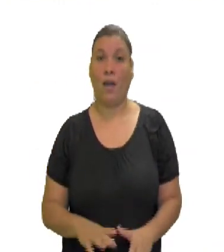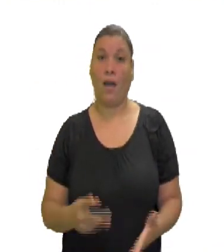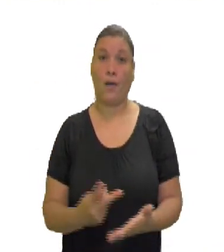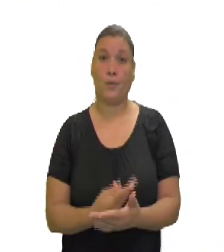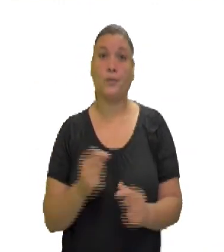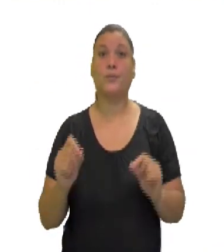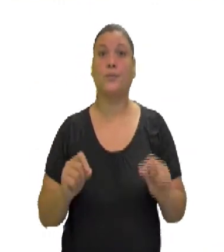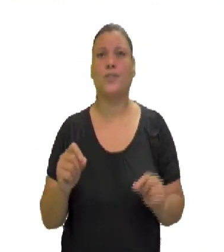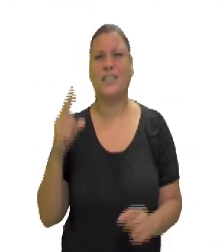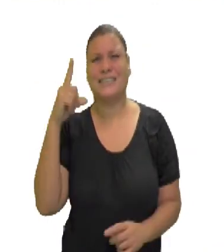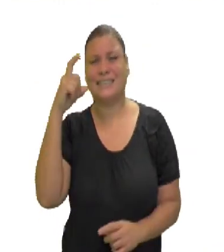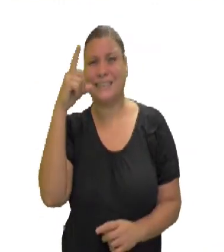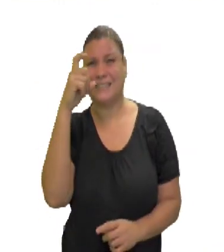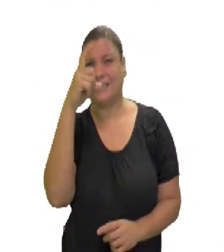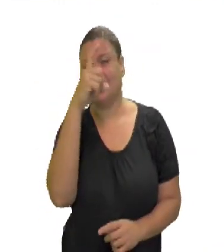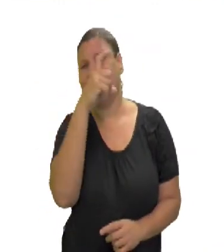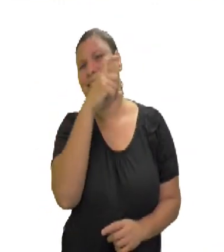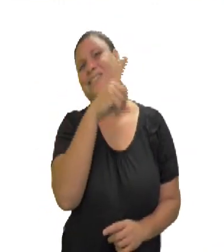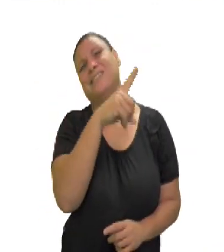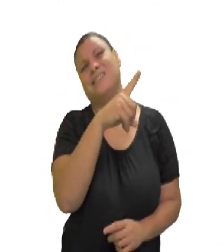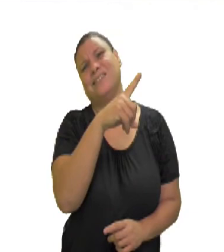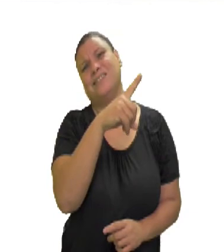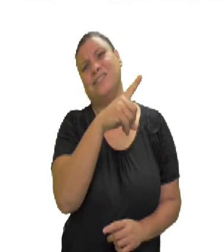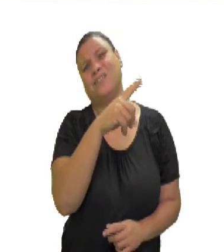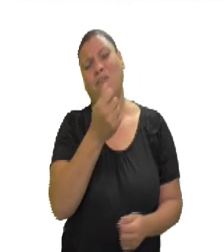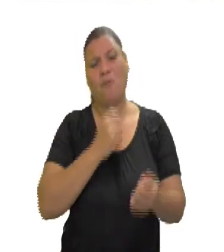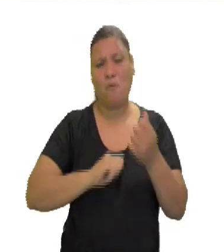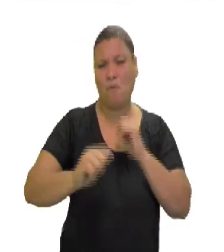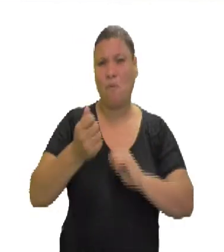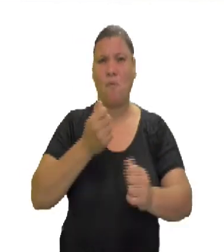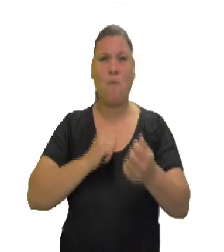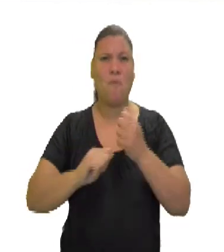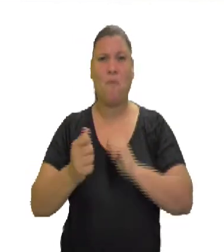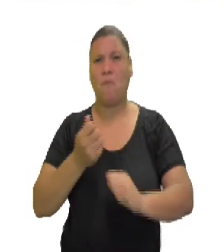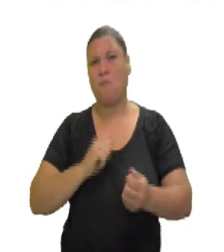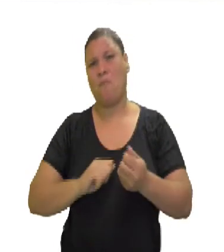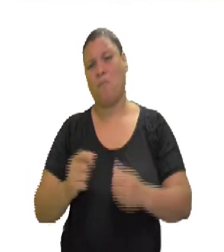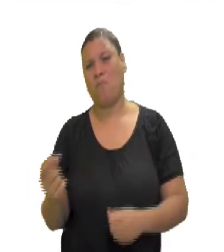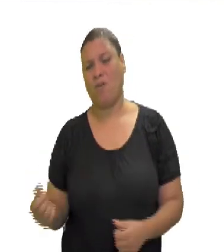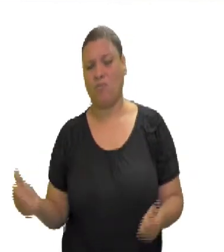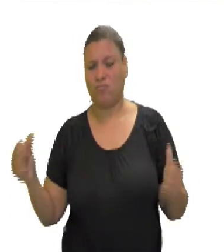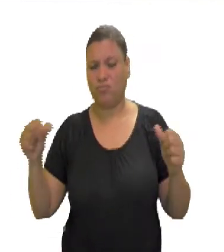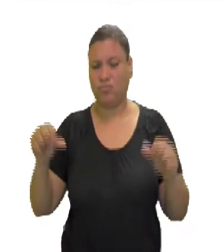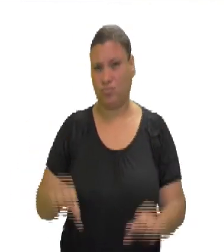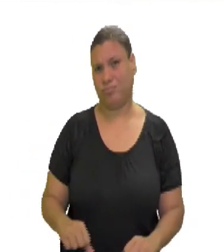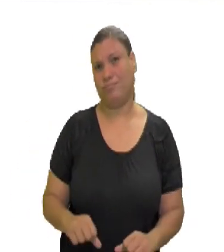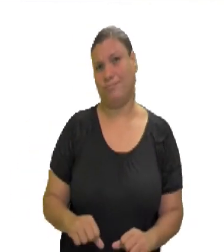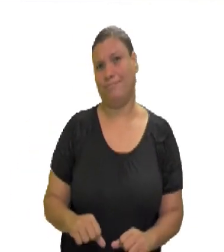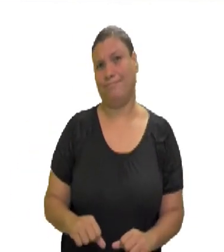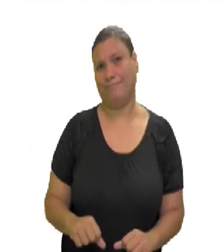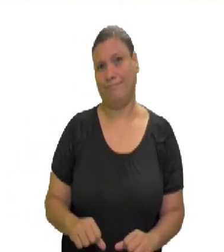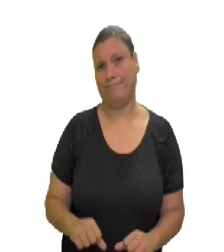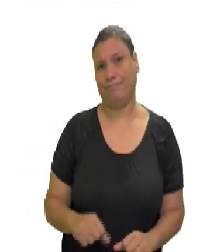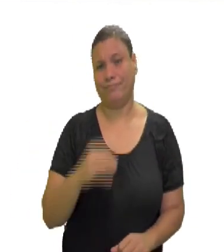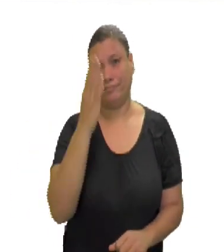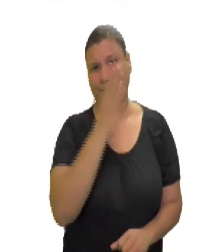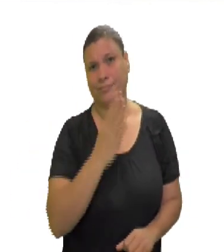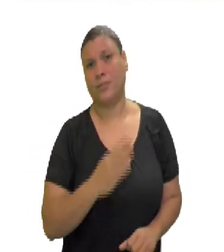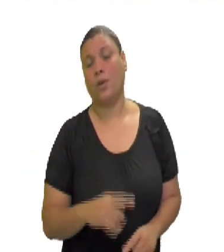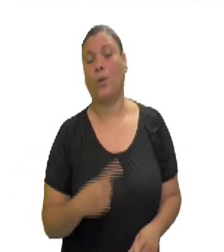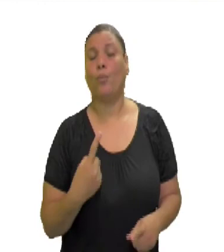e uma mudança muito grande na economia do Brasil. Por quê? Porque olha só, neste